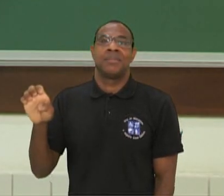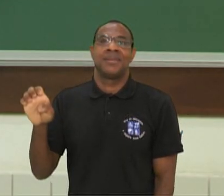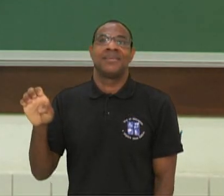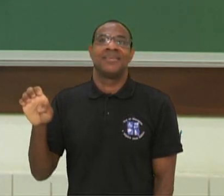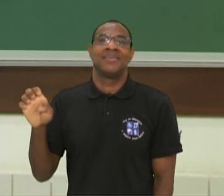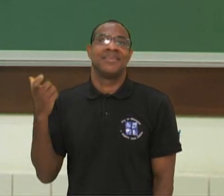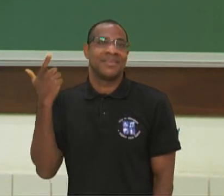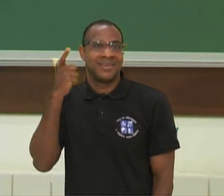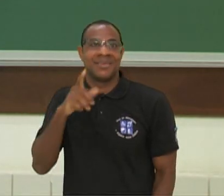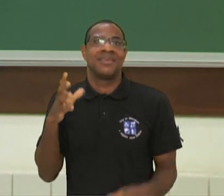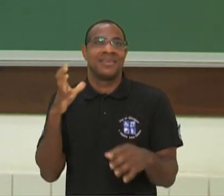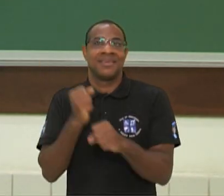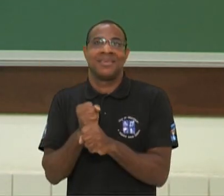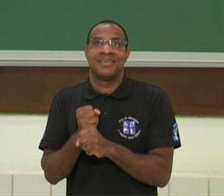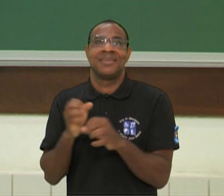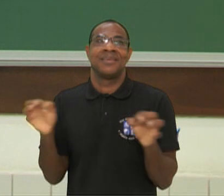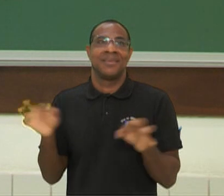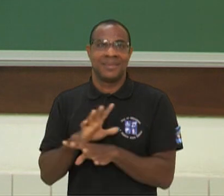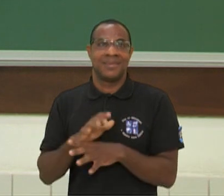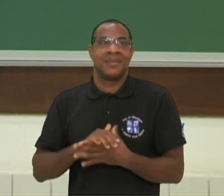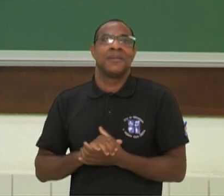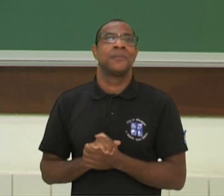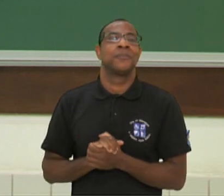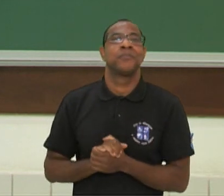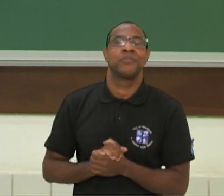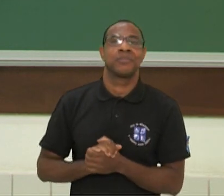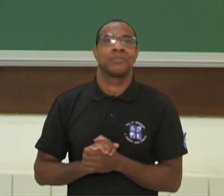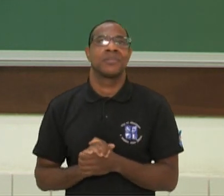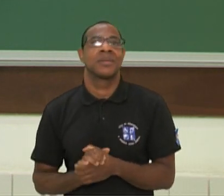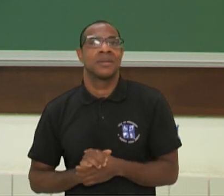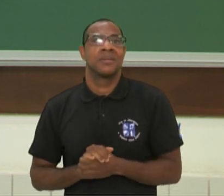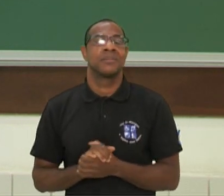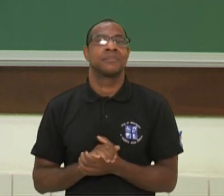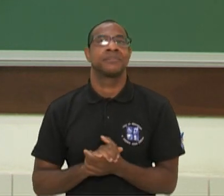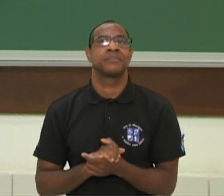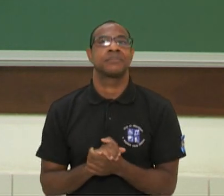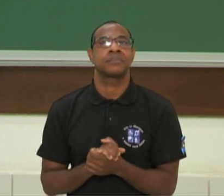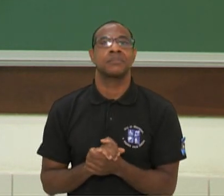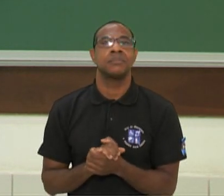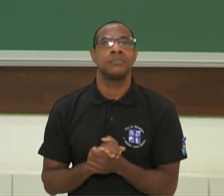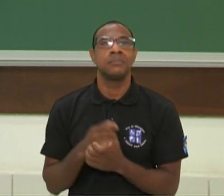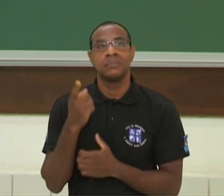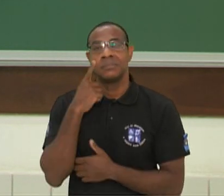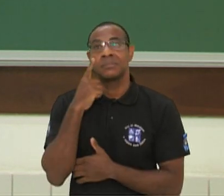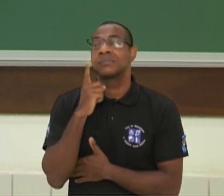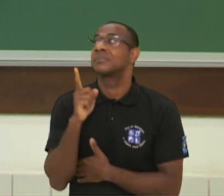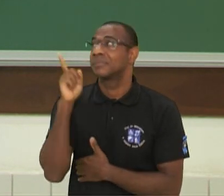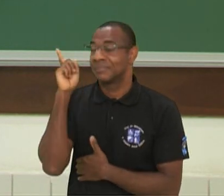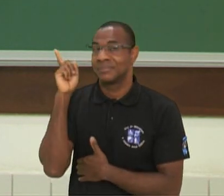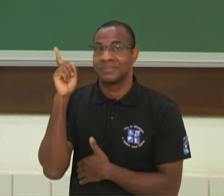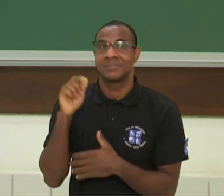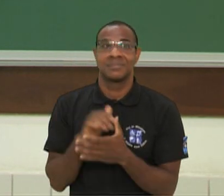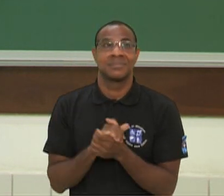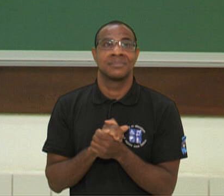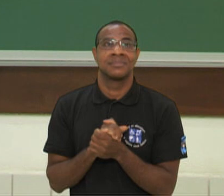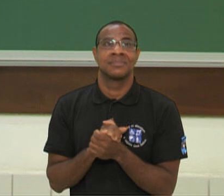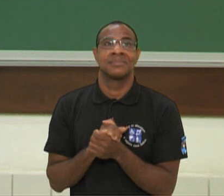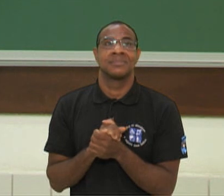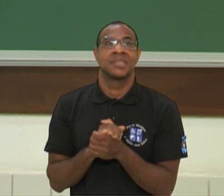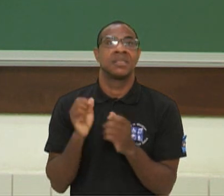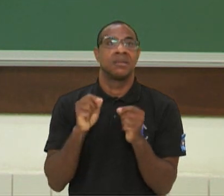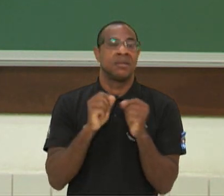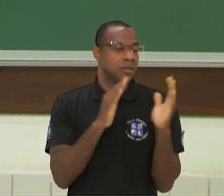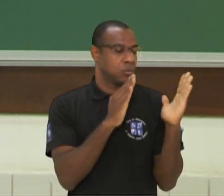game. Agora, voltando aqui para a nossa tela, a gente vai usar essa sequência